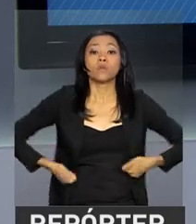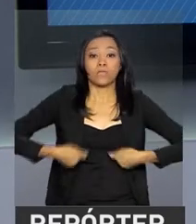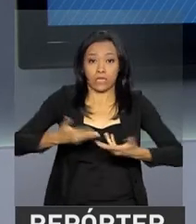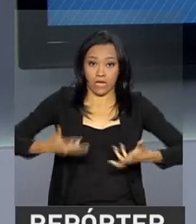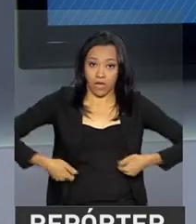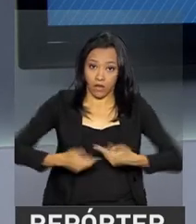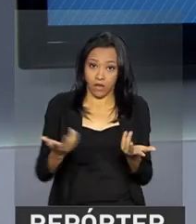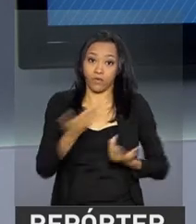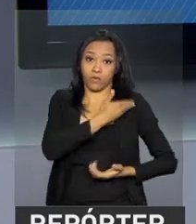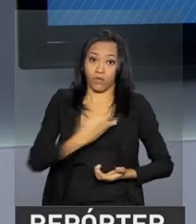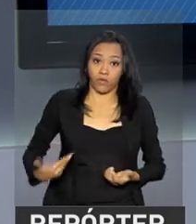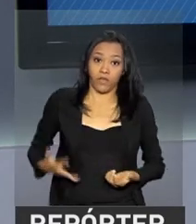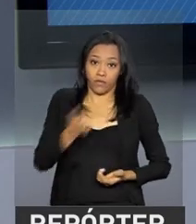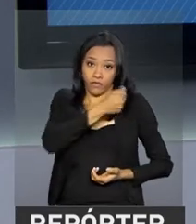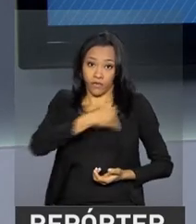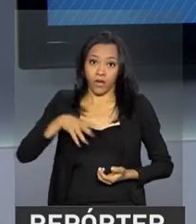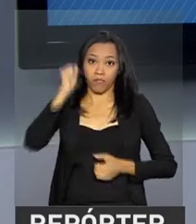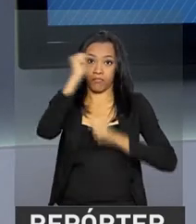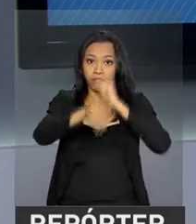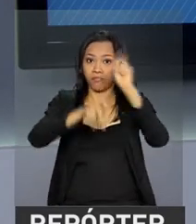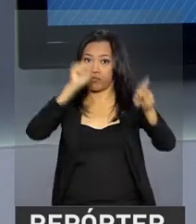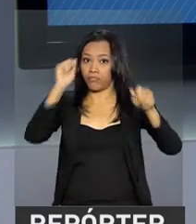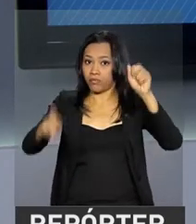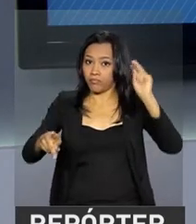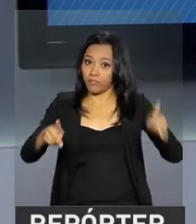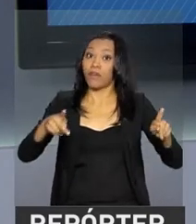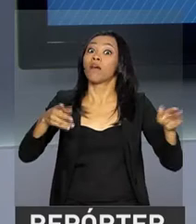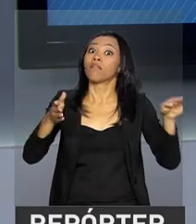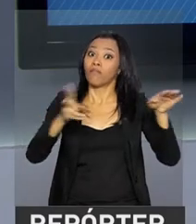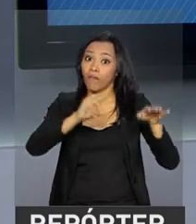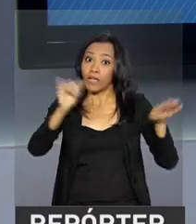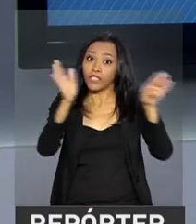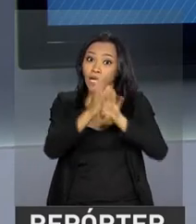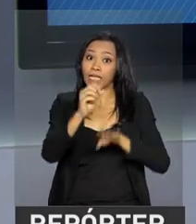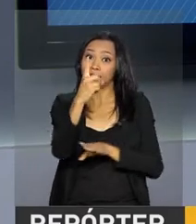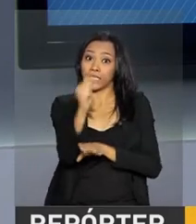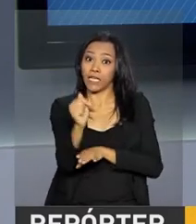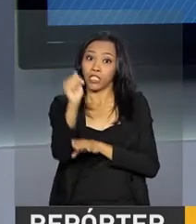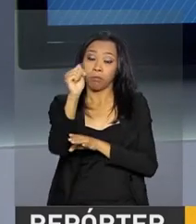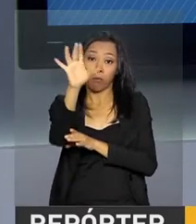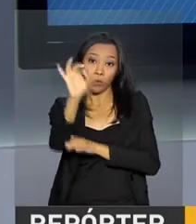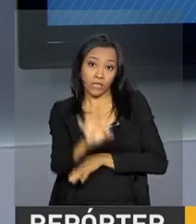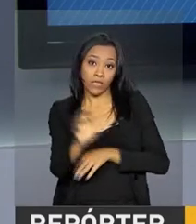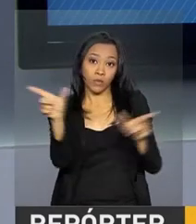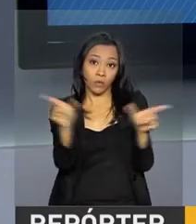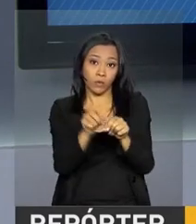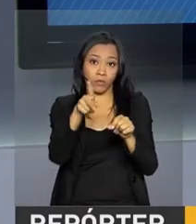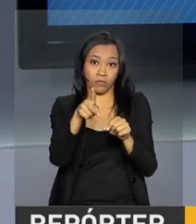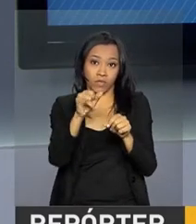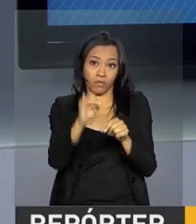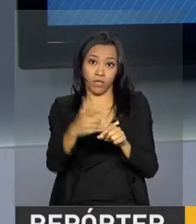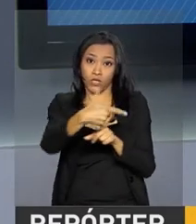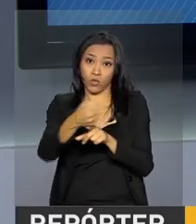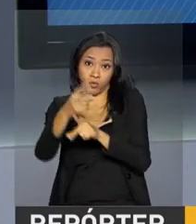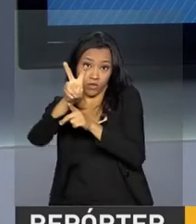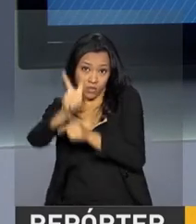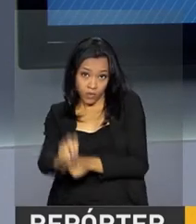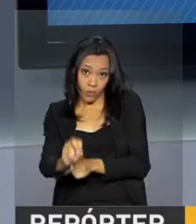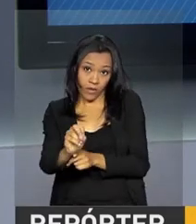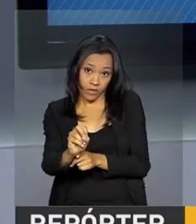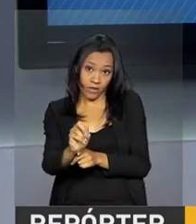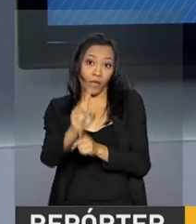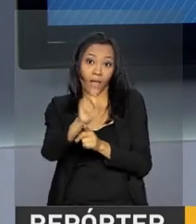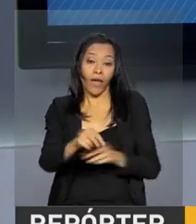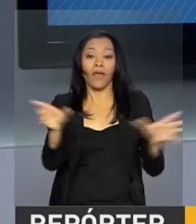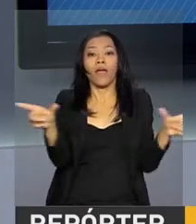com aposentadorias chegará a 17 por cento do pib em 2050 e ótima organização para cooperação e desenvolvimento econômico